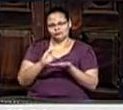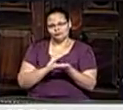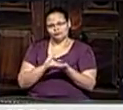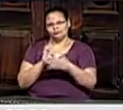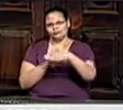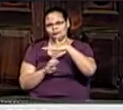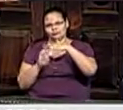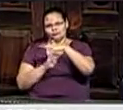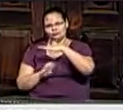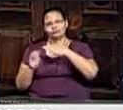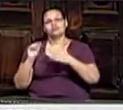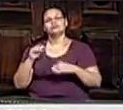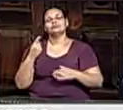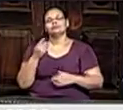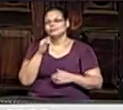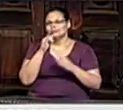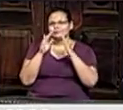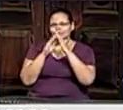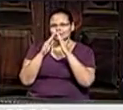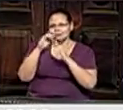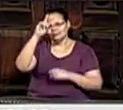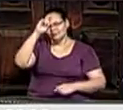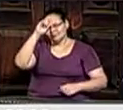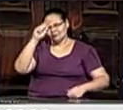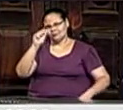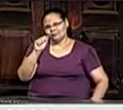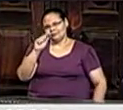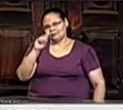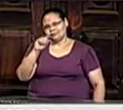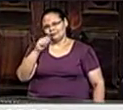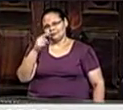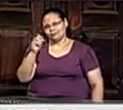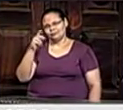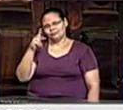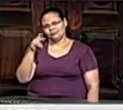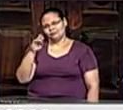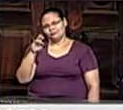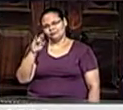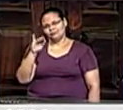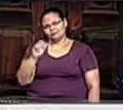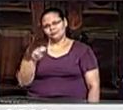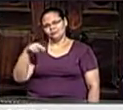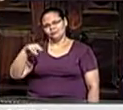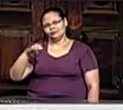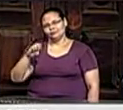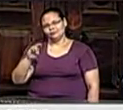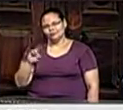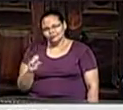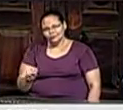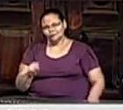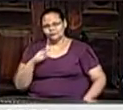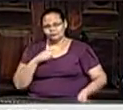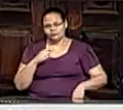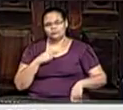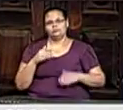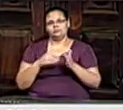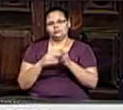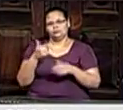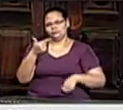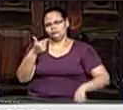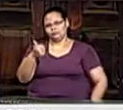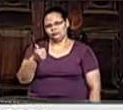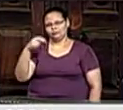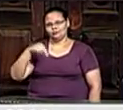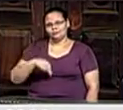como está acontecendo no Hospital Adão Pereira Nunes, ela deu prazo de 21 de novembro